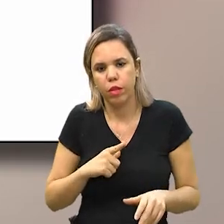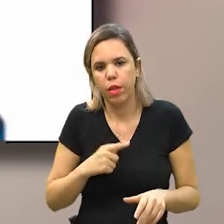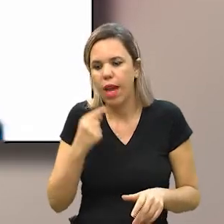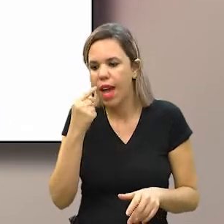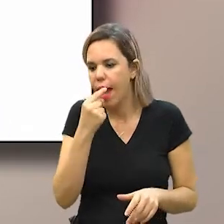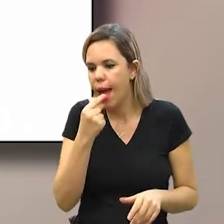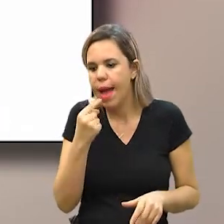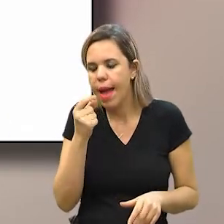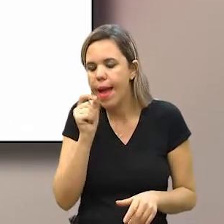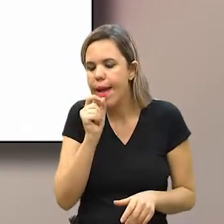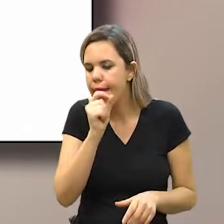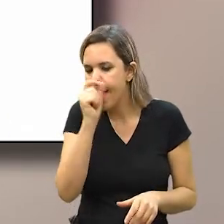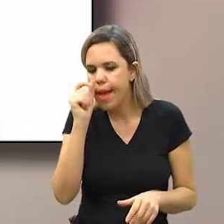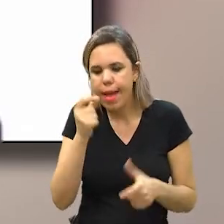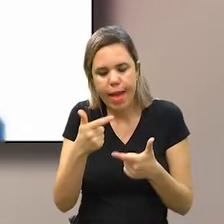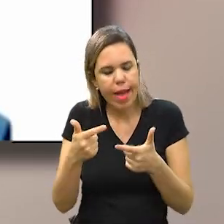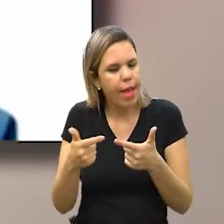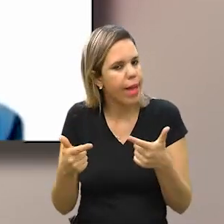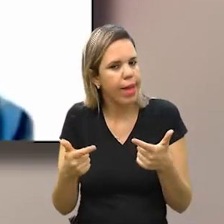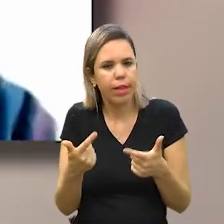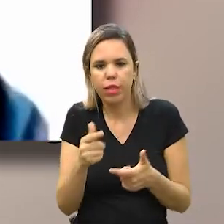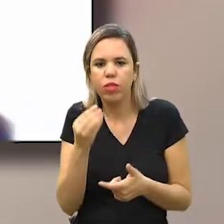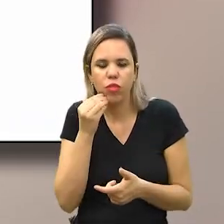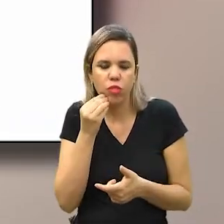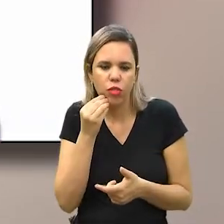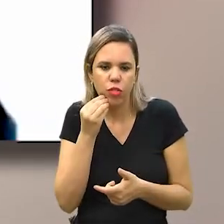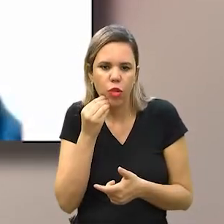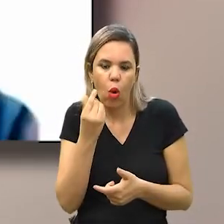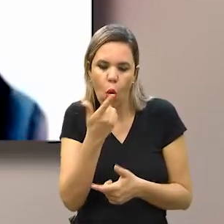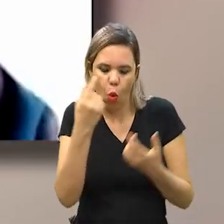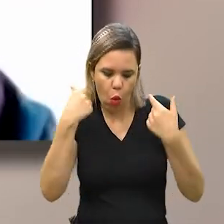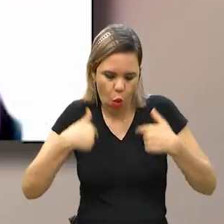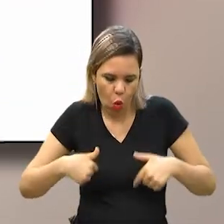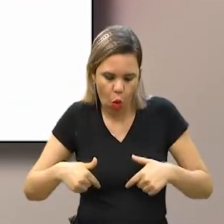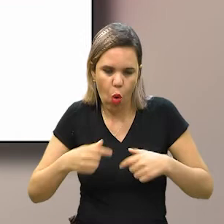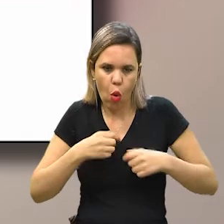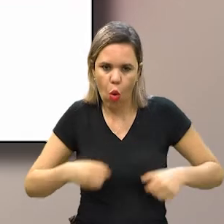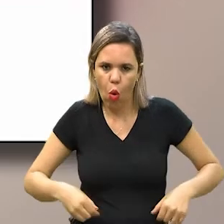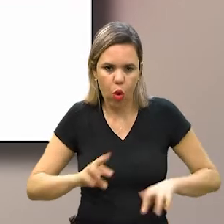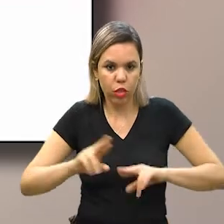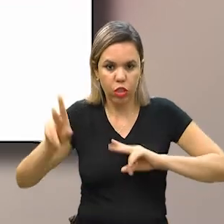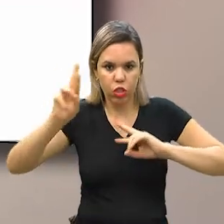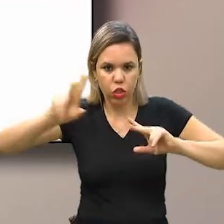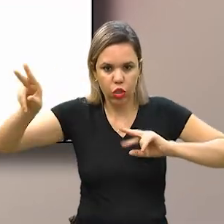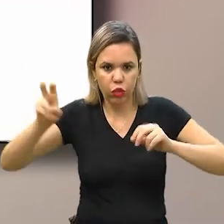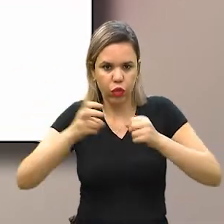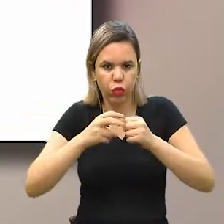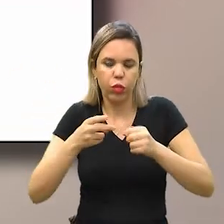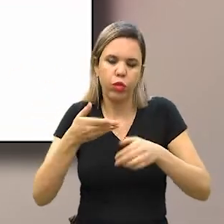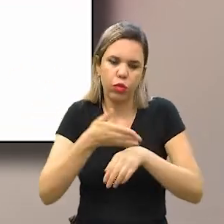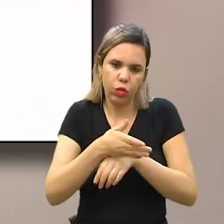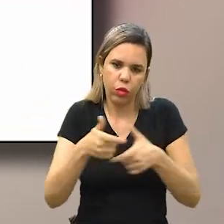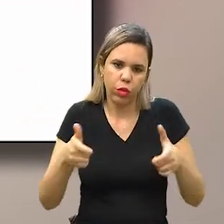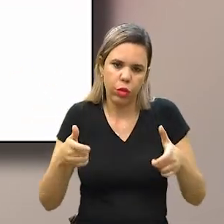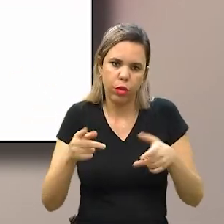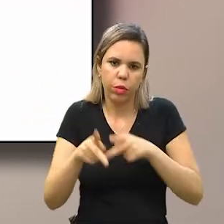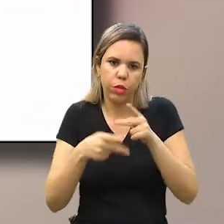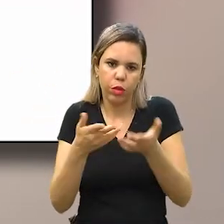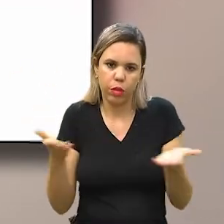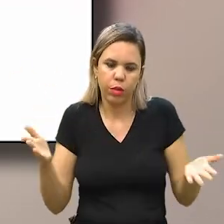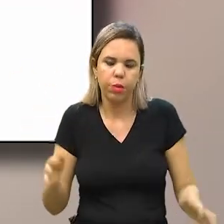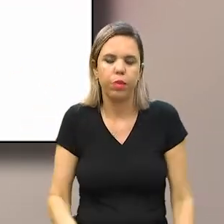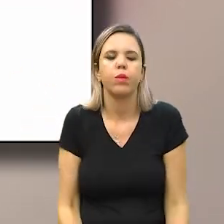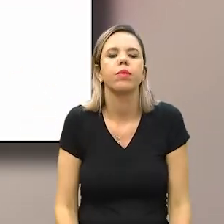herpes labial não tem mais chance de ter o herpes zoster. São vírus diferentes, né? É que os dois são muito frequentes